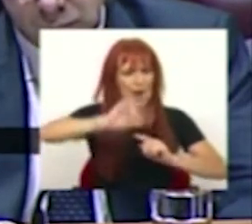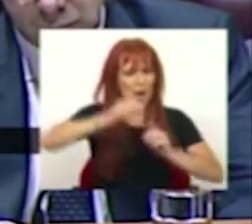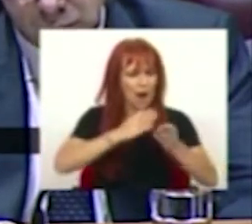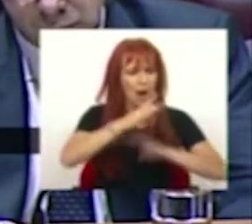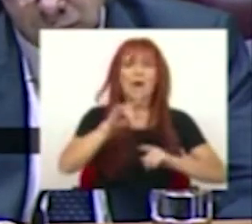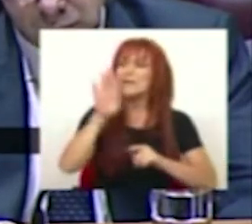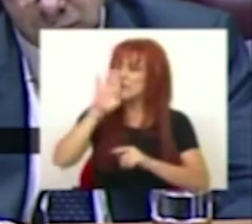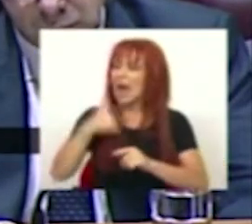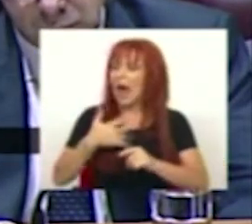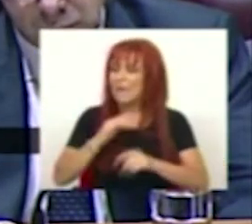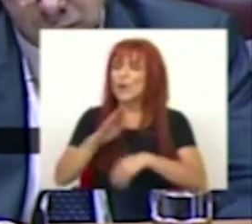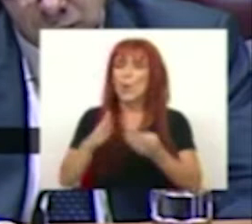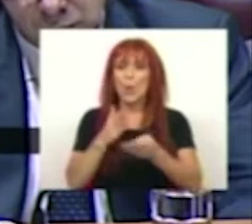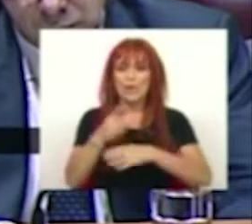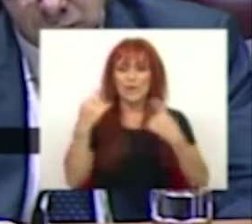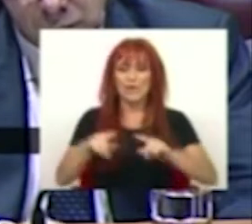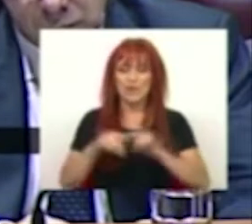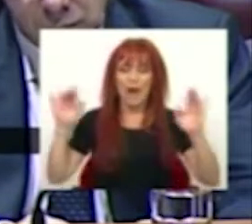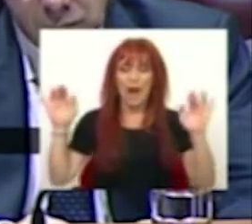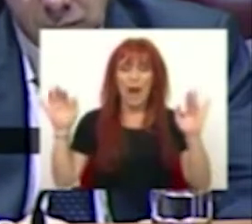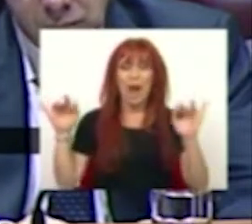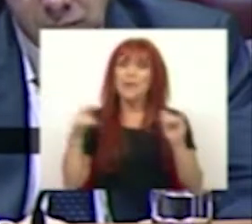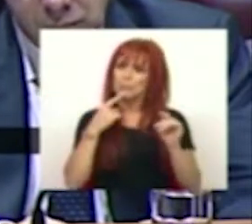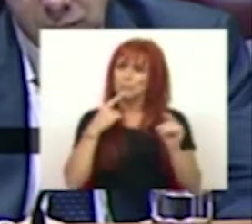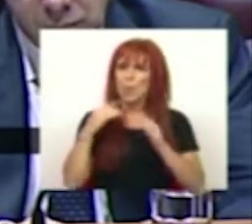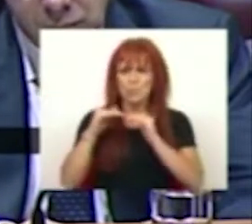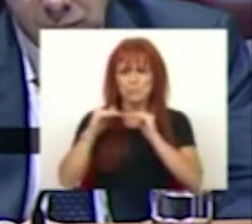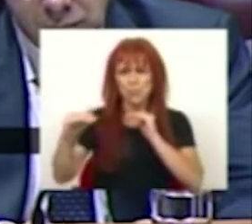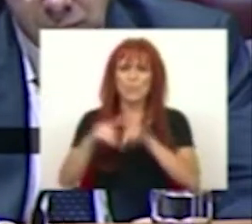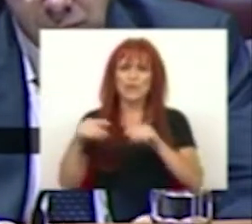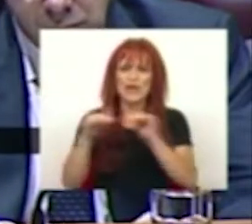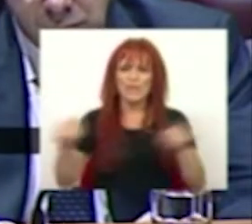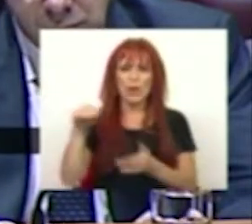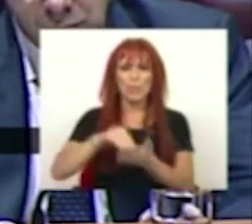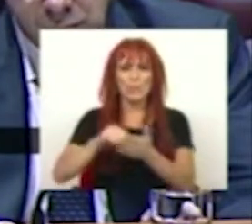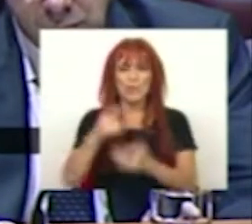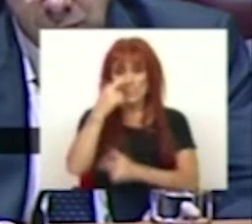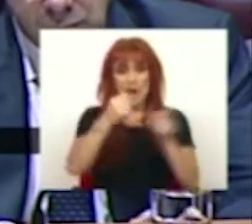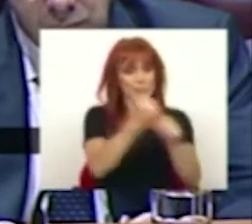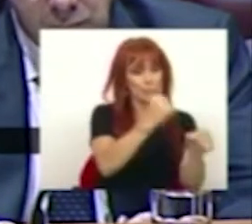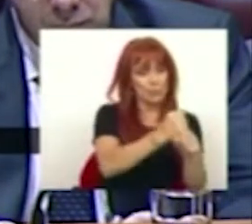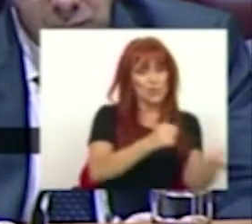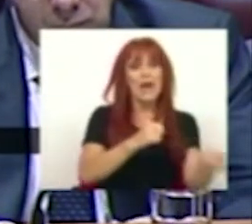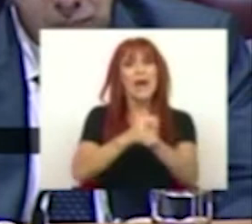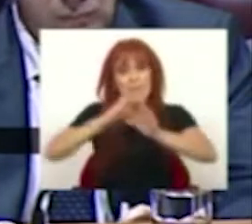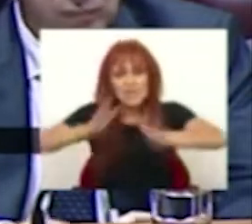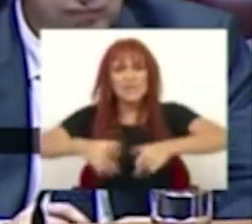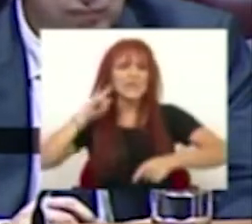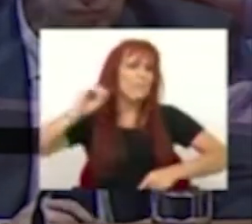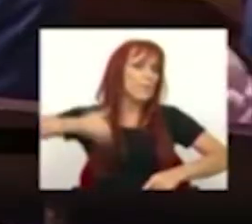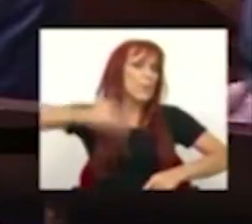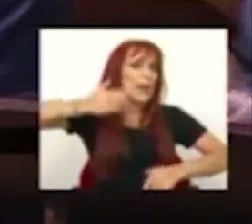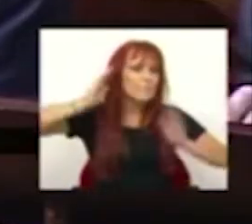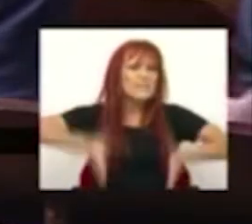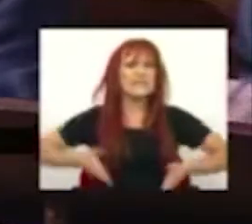queremos efetivamente continuar a ter uma redução sustentada do nível de pobreza entre quem trabalha, e essa tem que ser uma